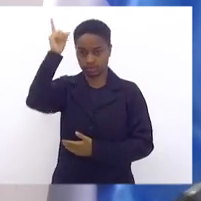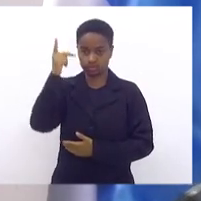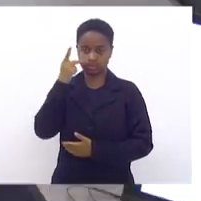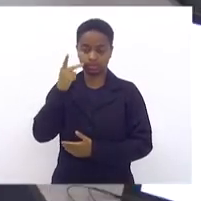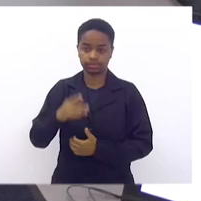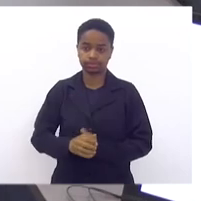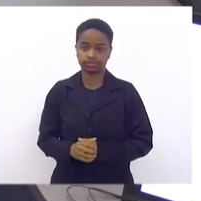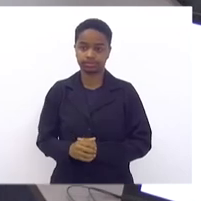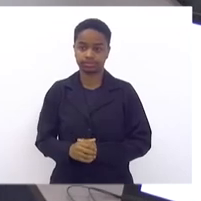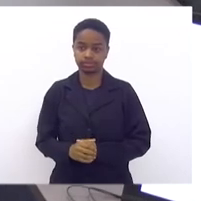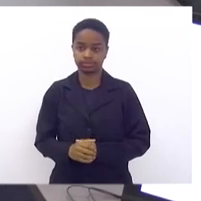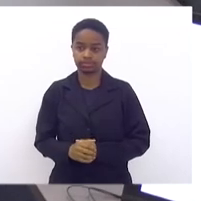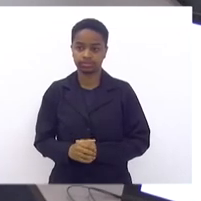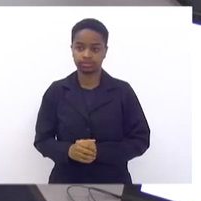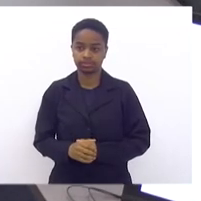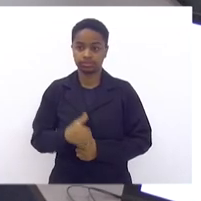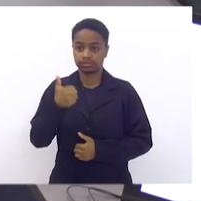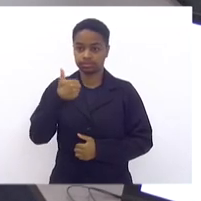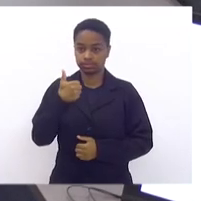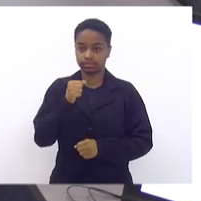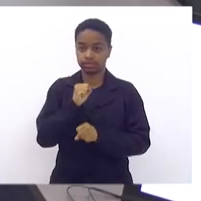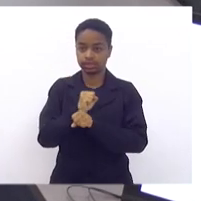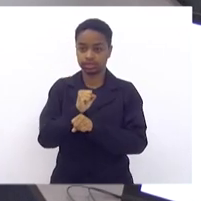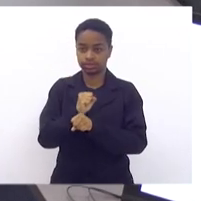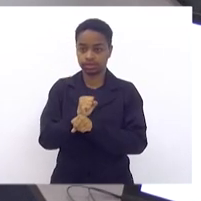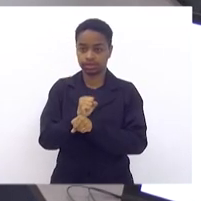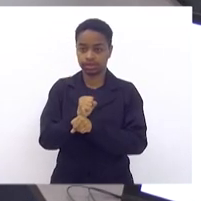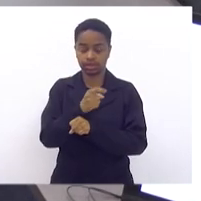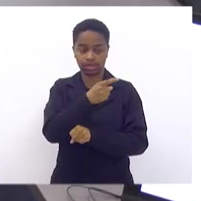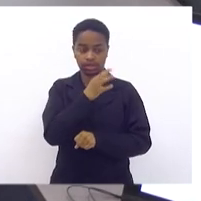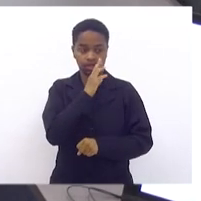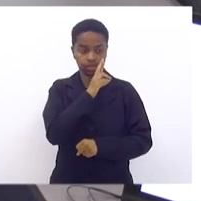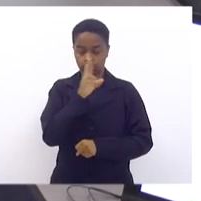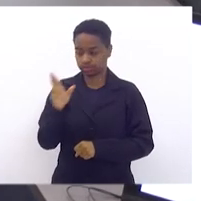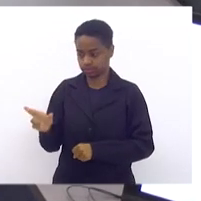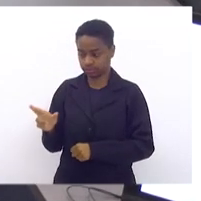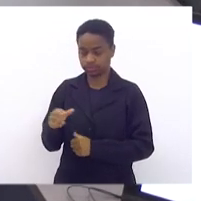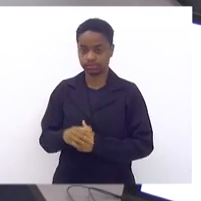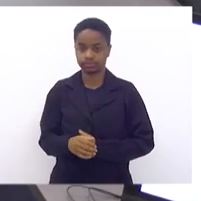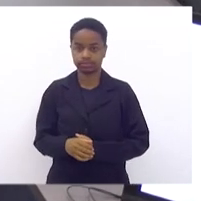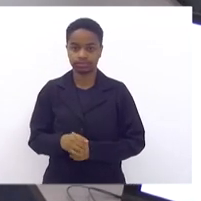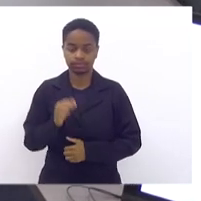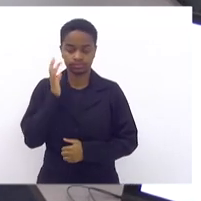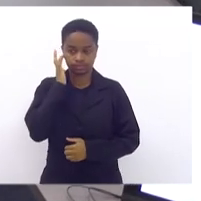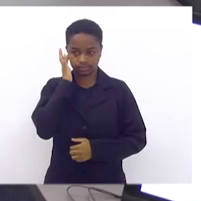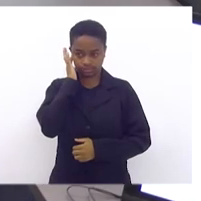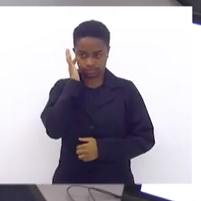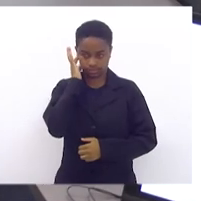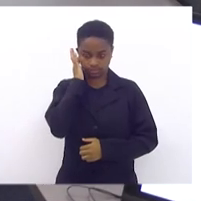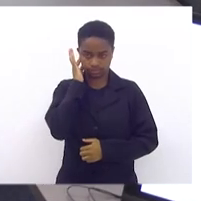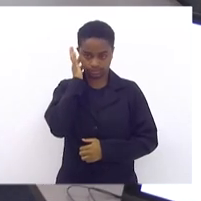Marrocha, primeiro aguardar a nossa expositora responder a nossa desembargadora, por favor.